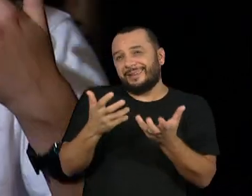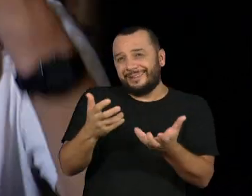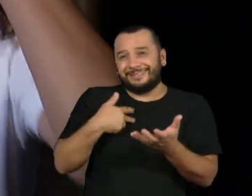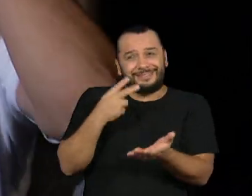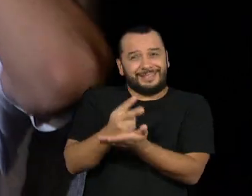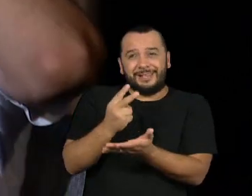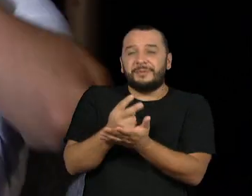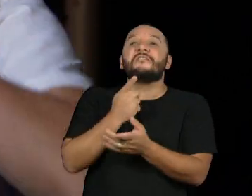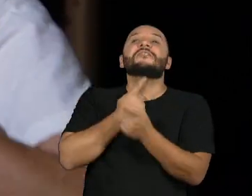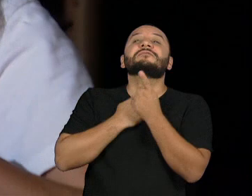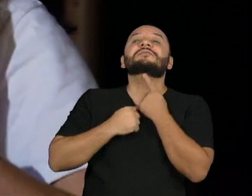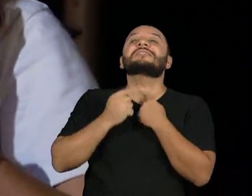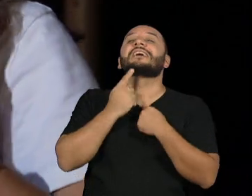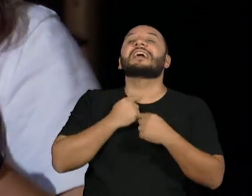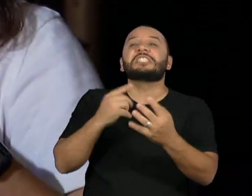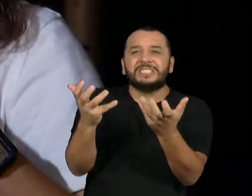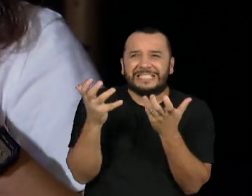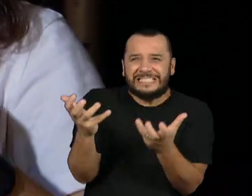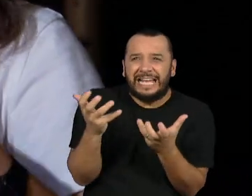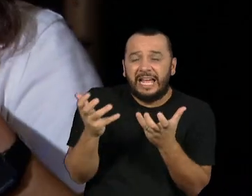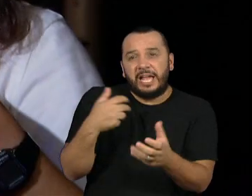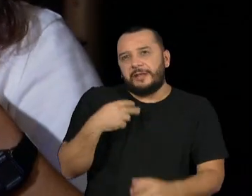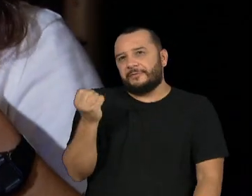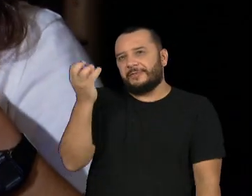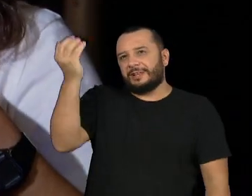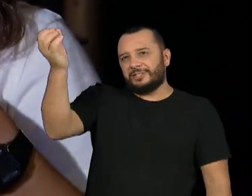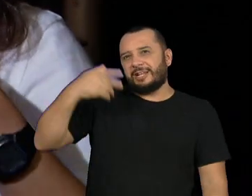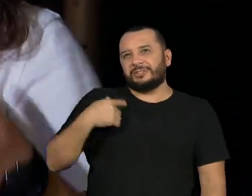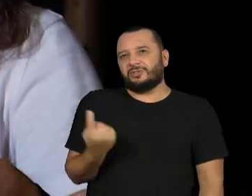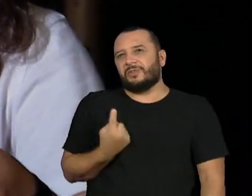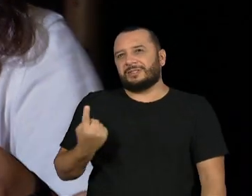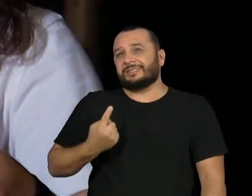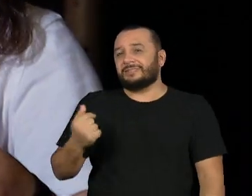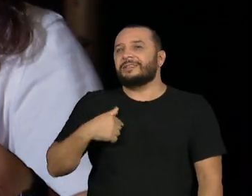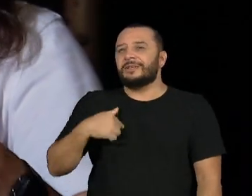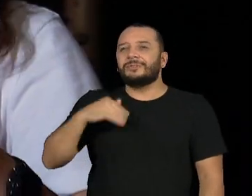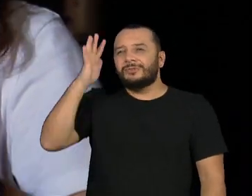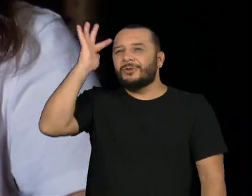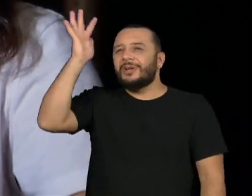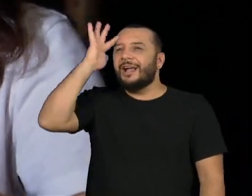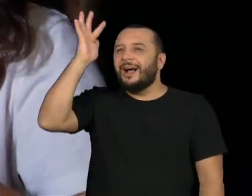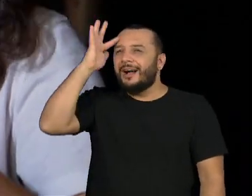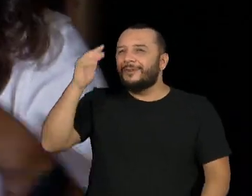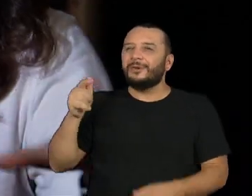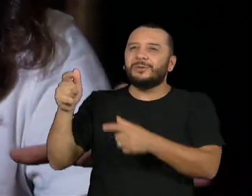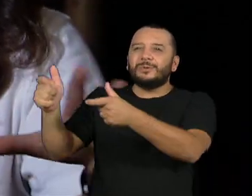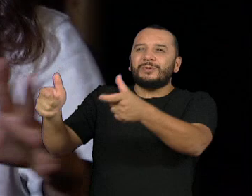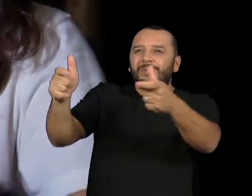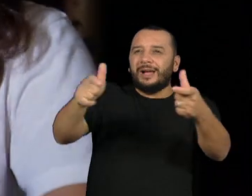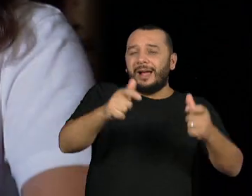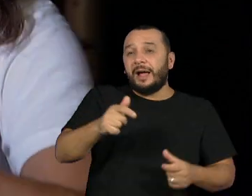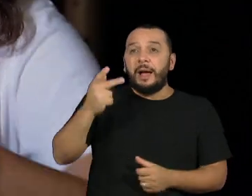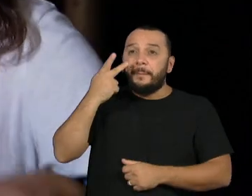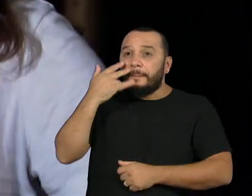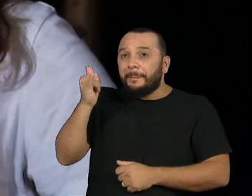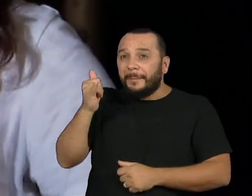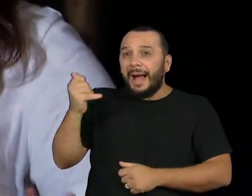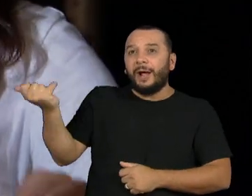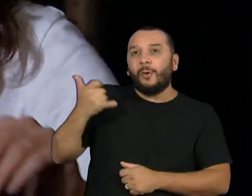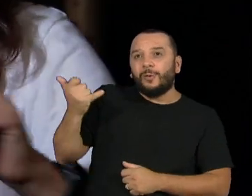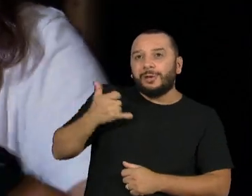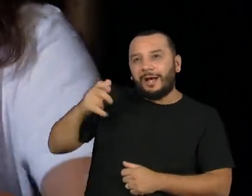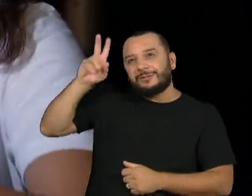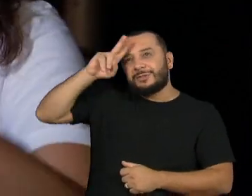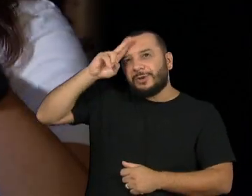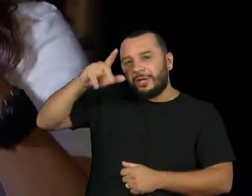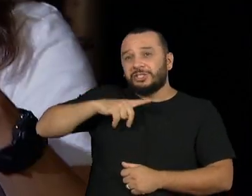pai e eu sonhava um dia estar nesses lugares onde haviam esses animais imensos